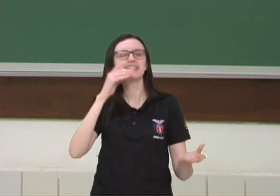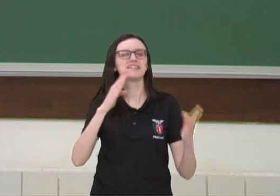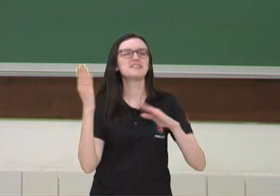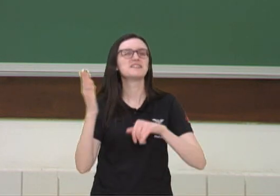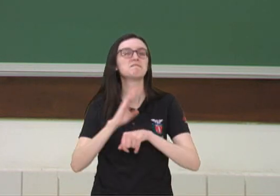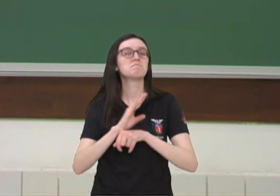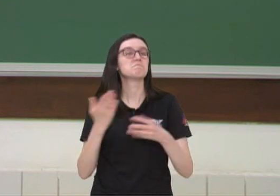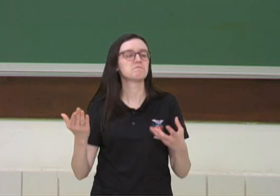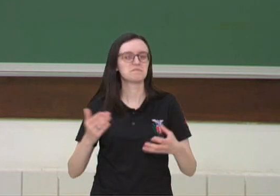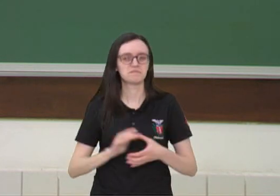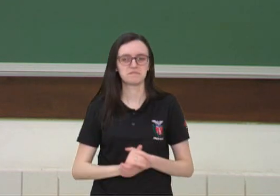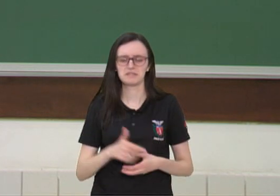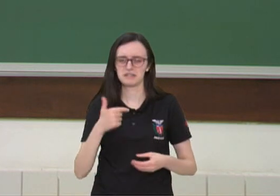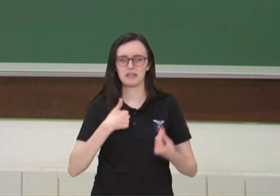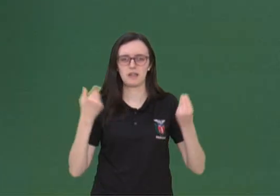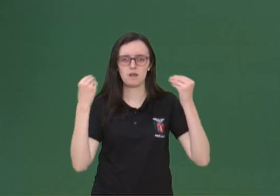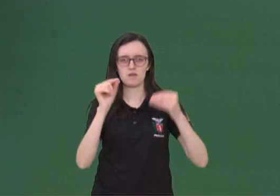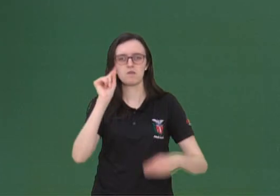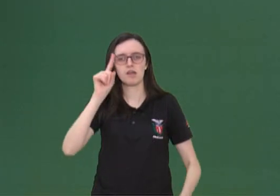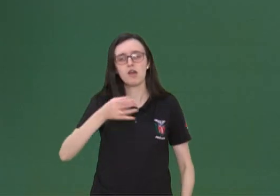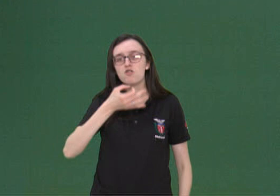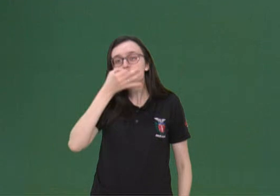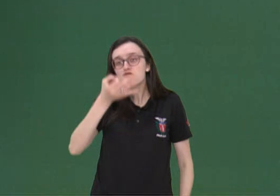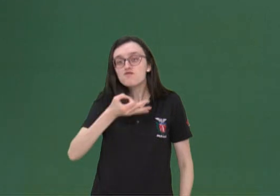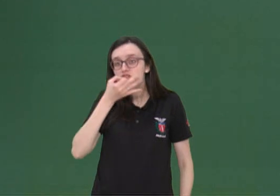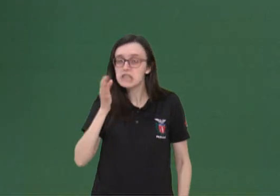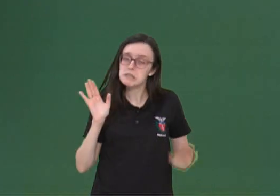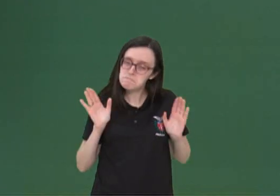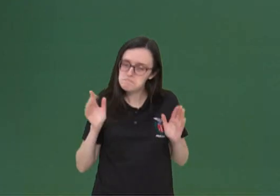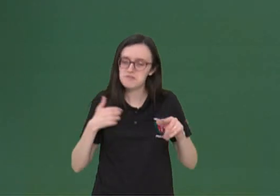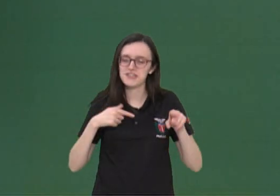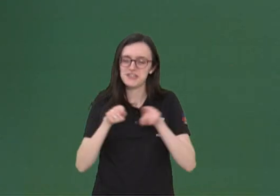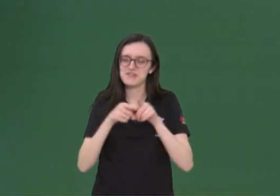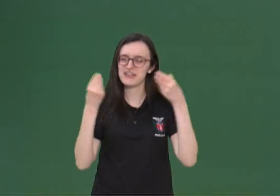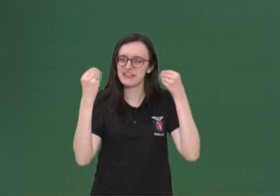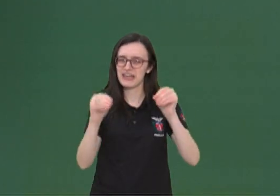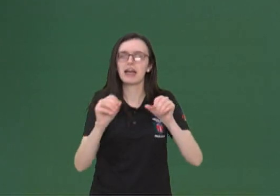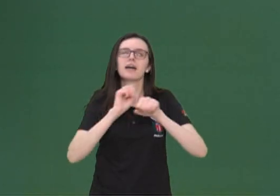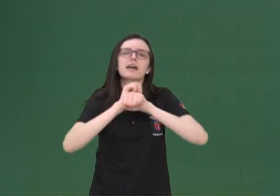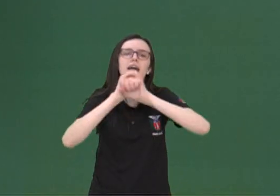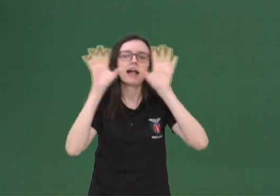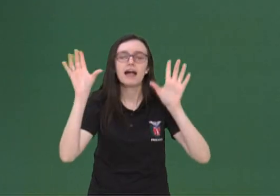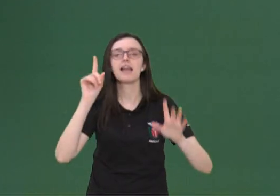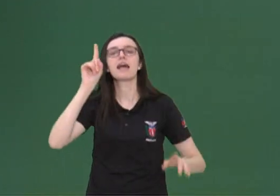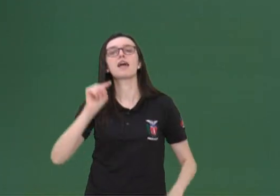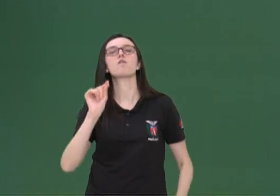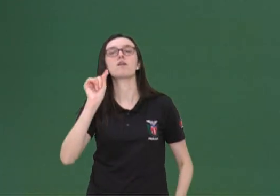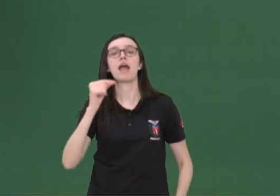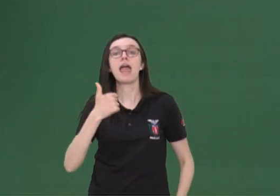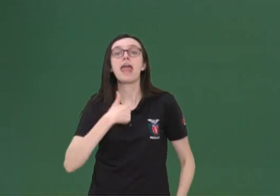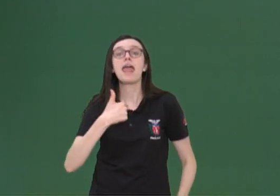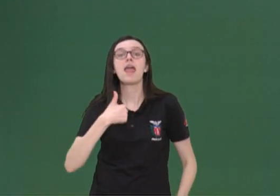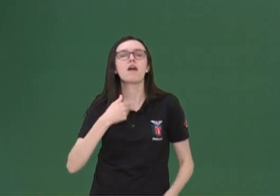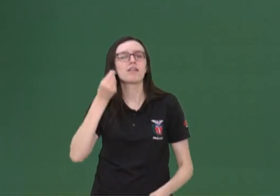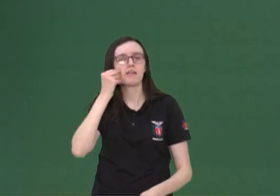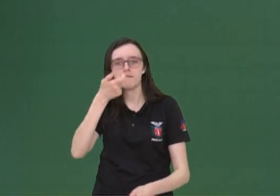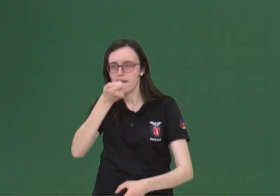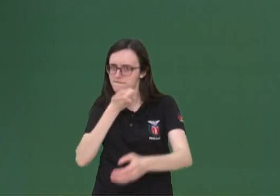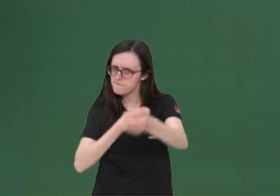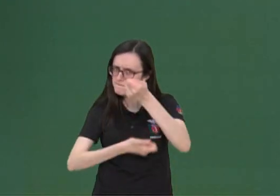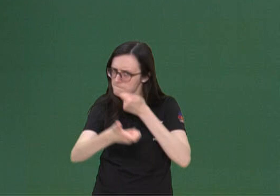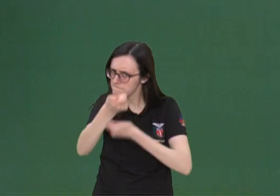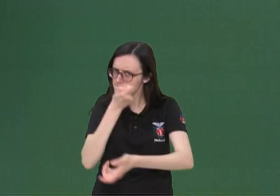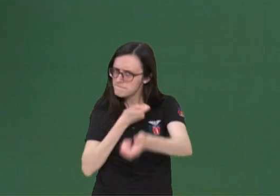Papel? Então, eu coloquei aqui como sugestão também, né? Claro que eu vou puxar vocês aqui